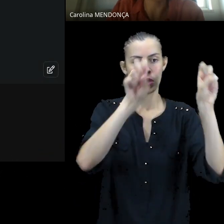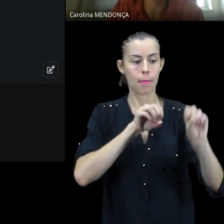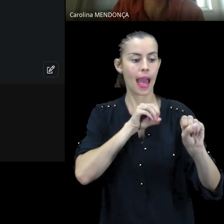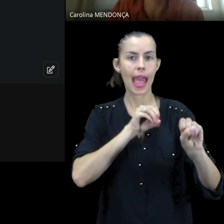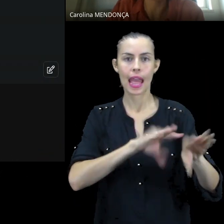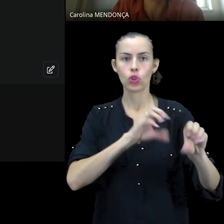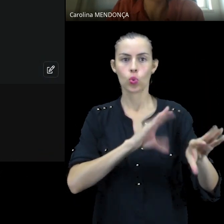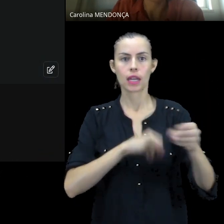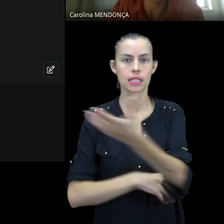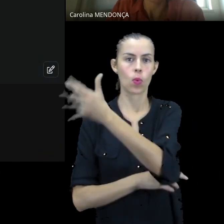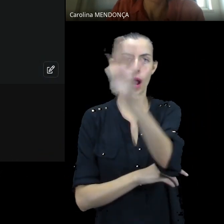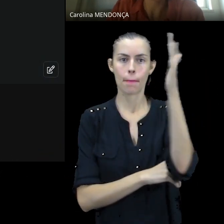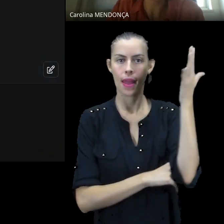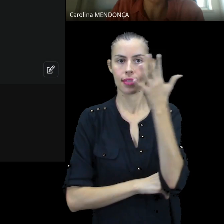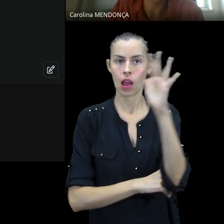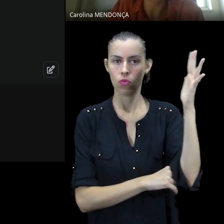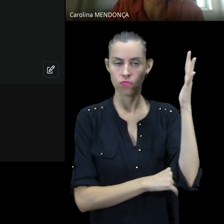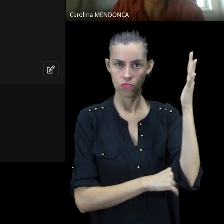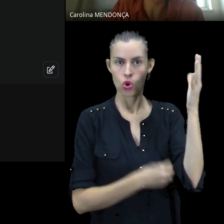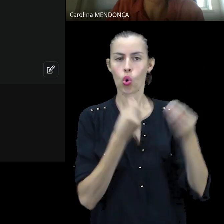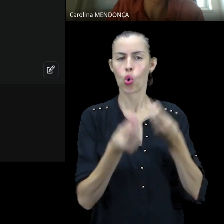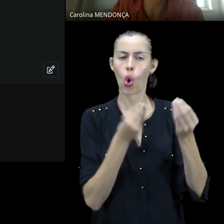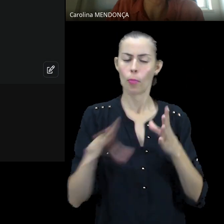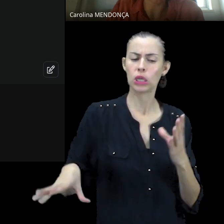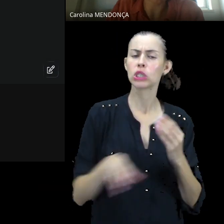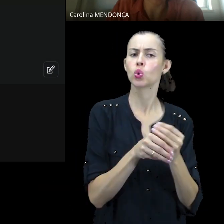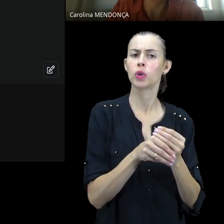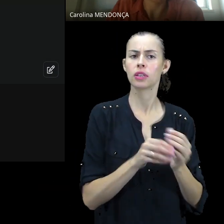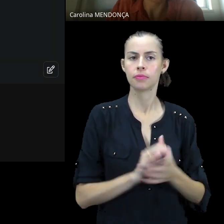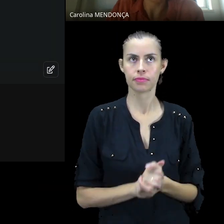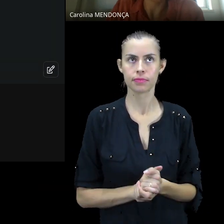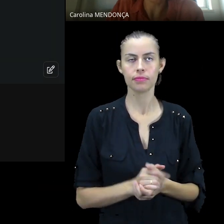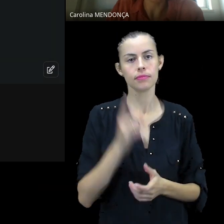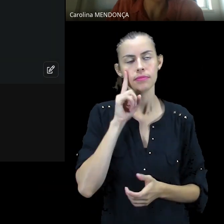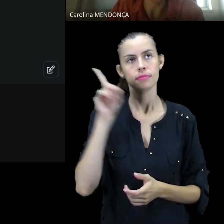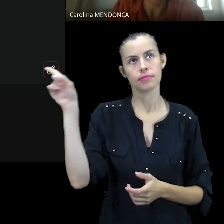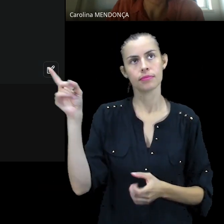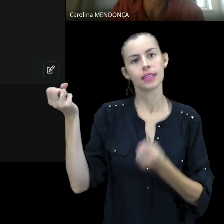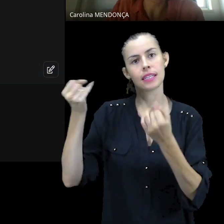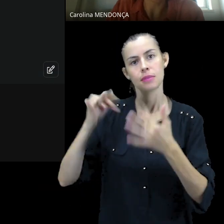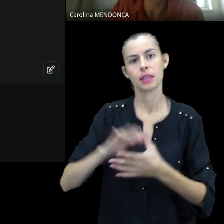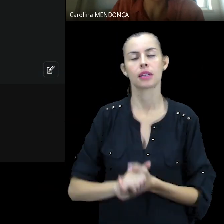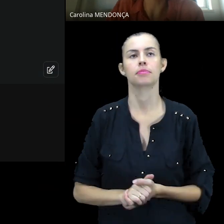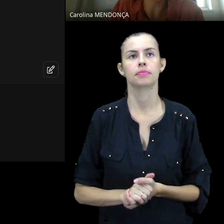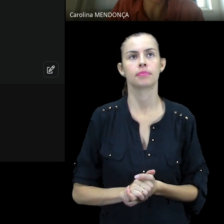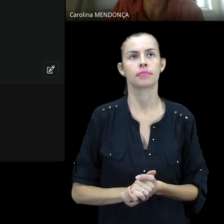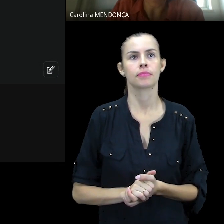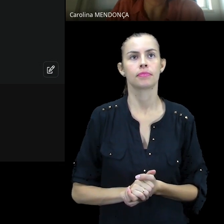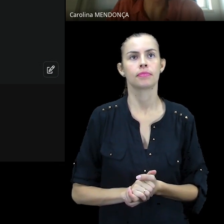ambiental dentro dos currículos, né, dos cursos de graduação. E aí ele aponta, a resolução aponta